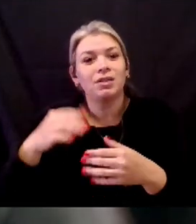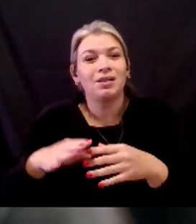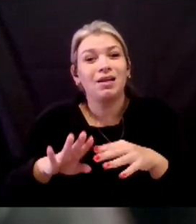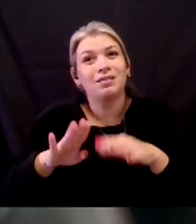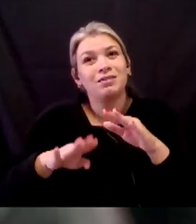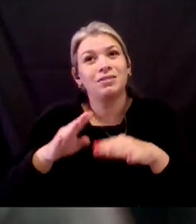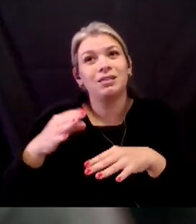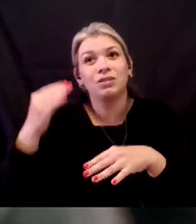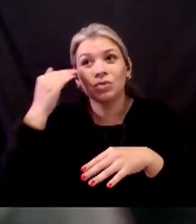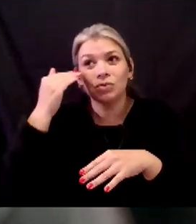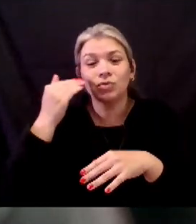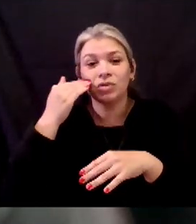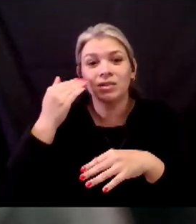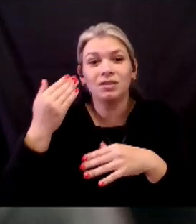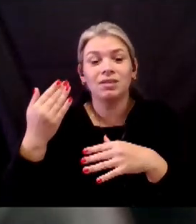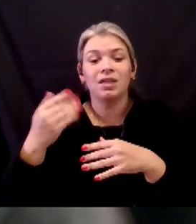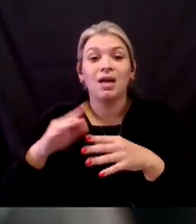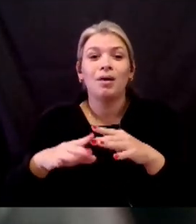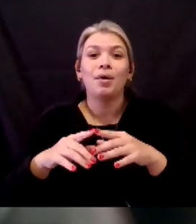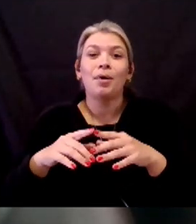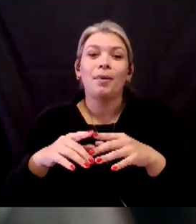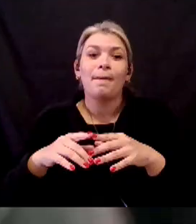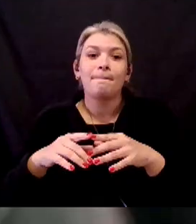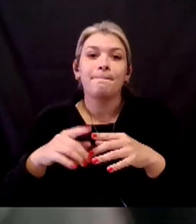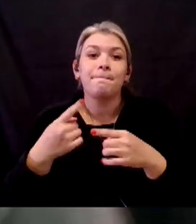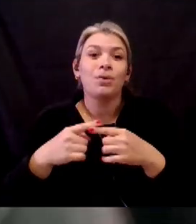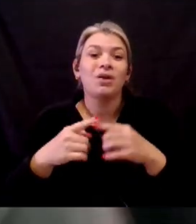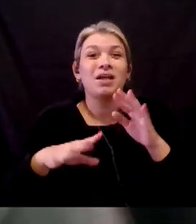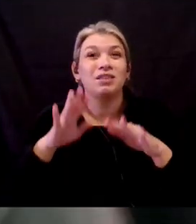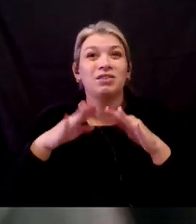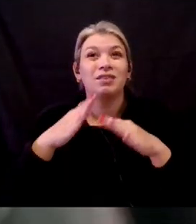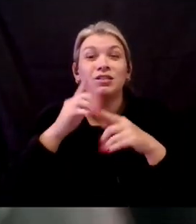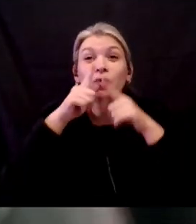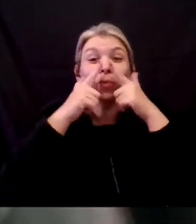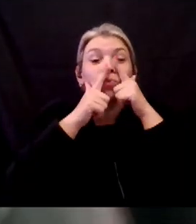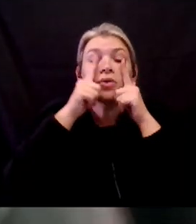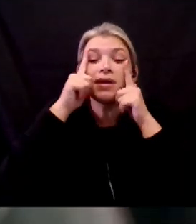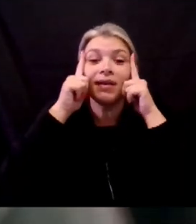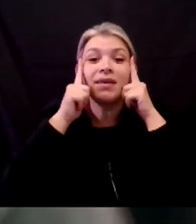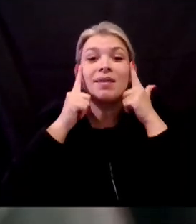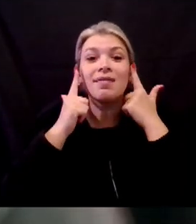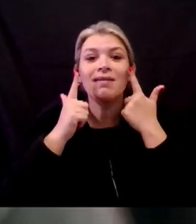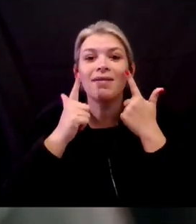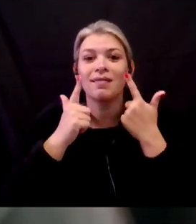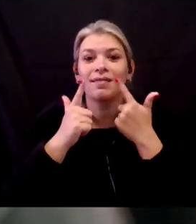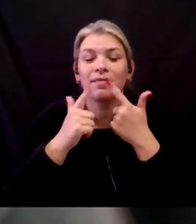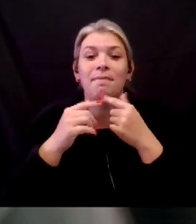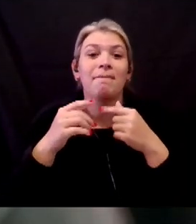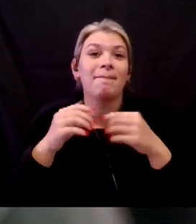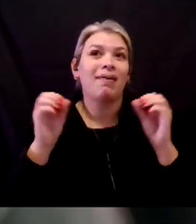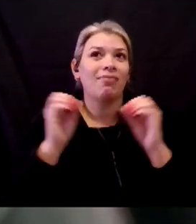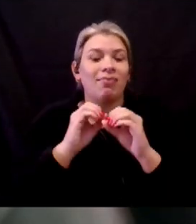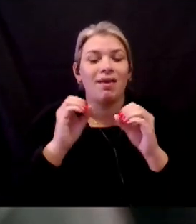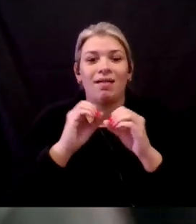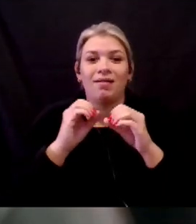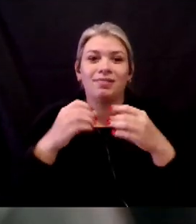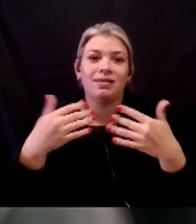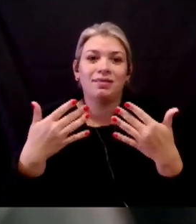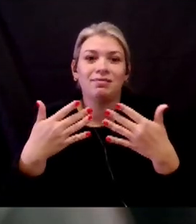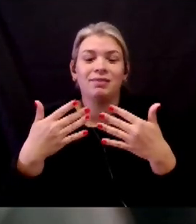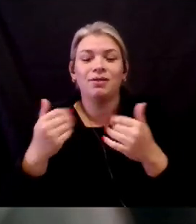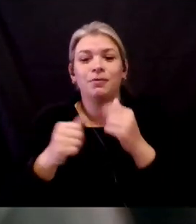uma higienização adequada, retira toda aquela maquiagem, começa a ter mais espinhos do que o previsto, né? Então,